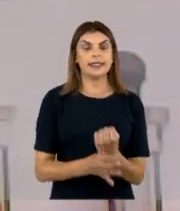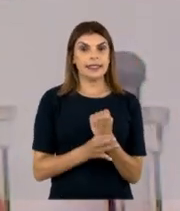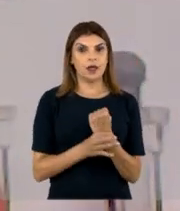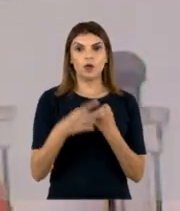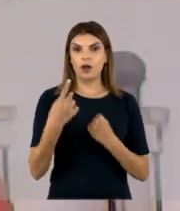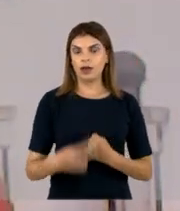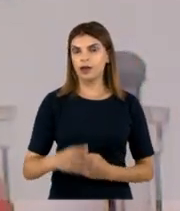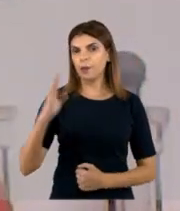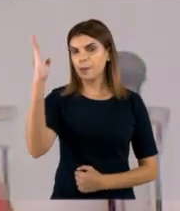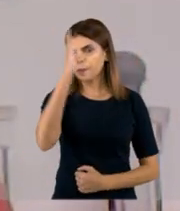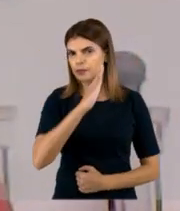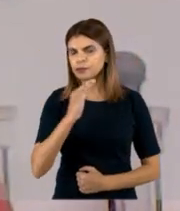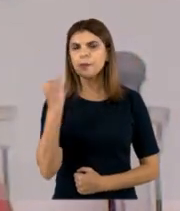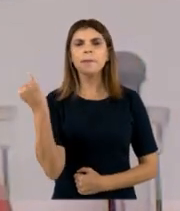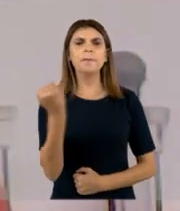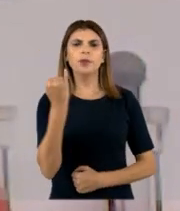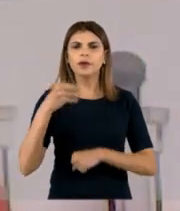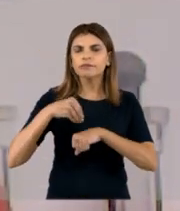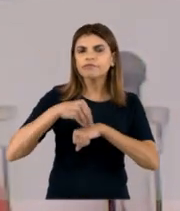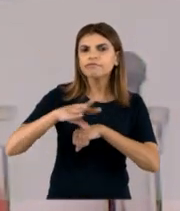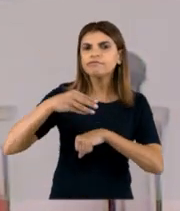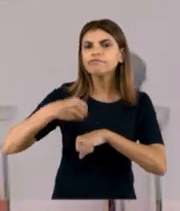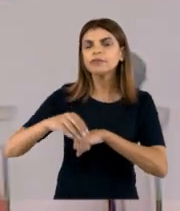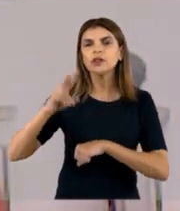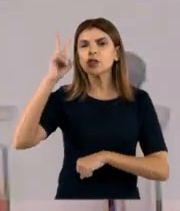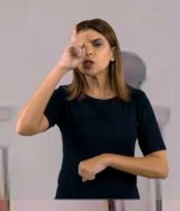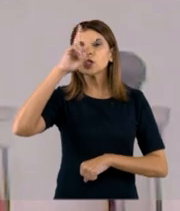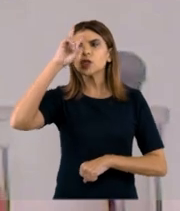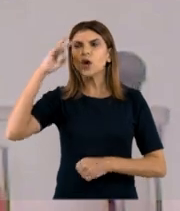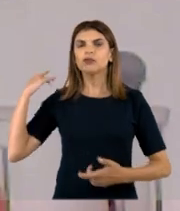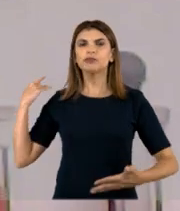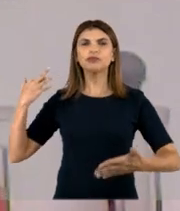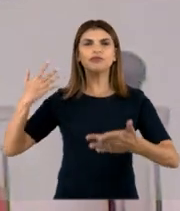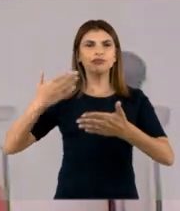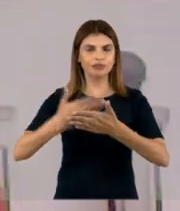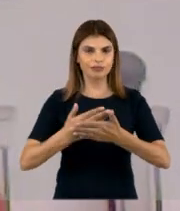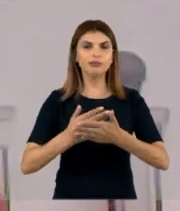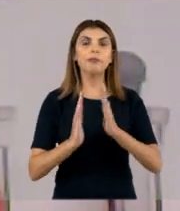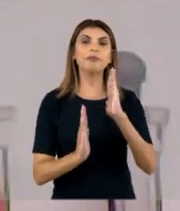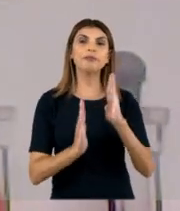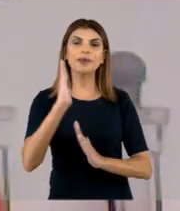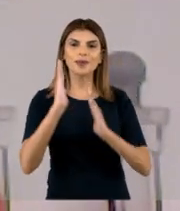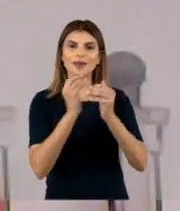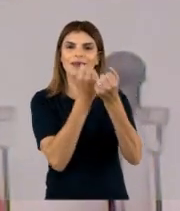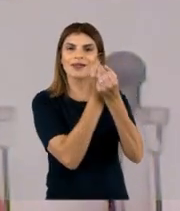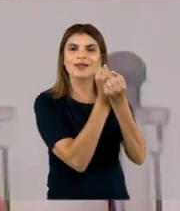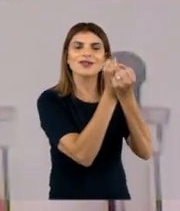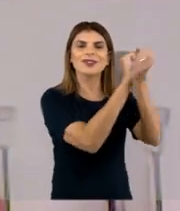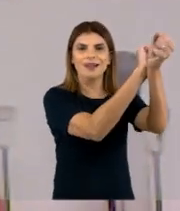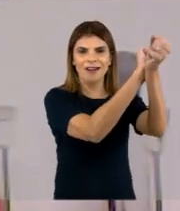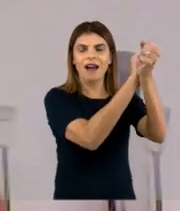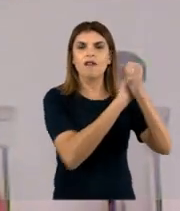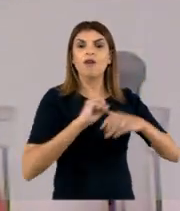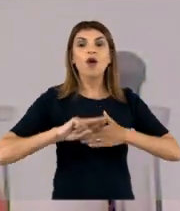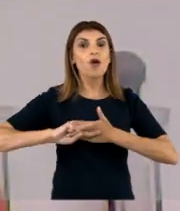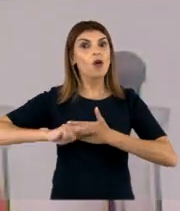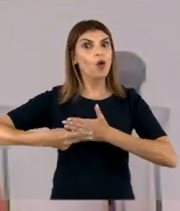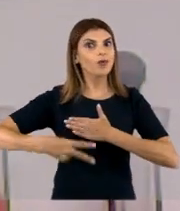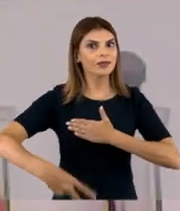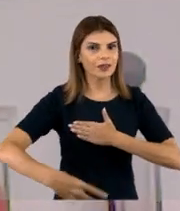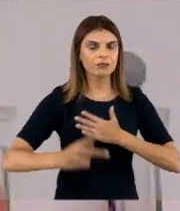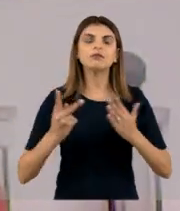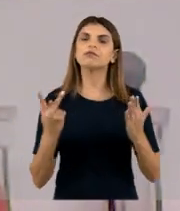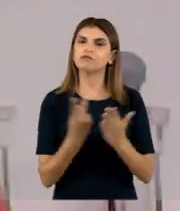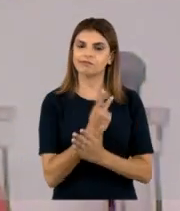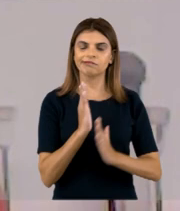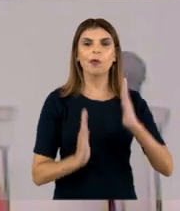das coisas que eu acho importante pontuarmos é em relação ao nosso histórico escravagista e as consequências desse